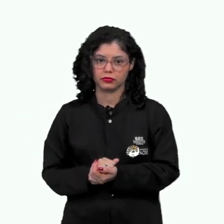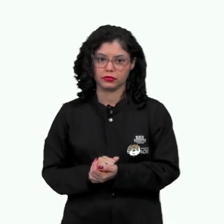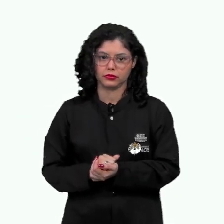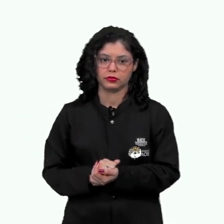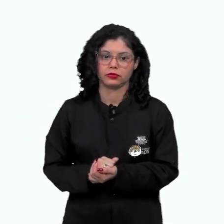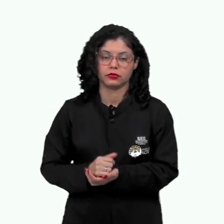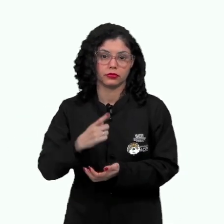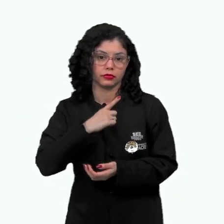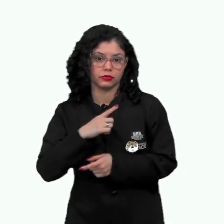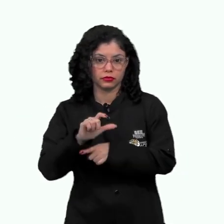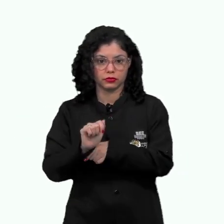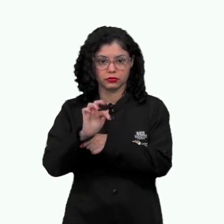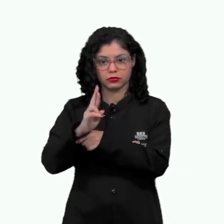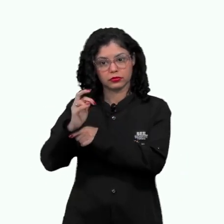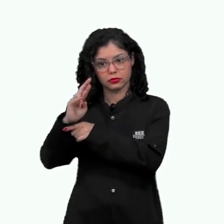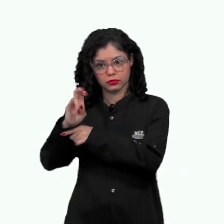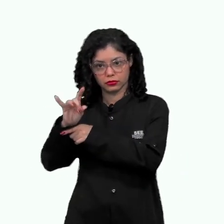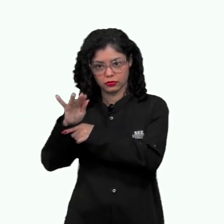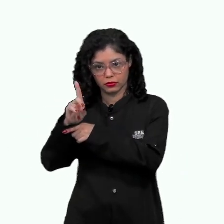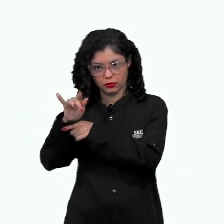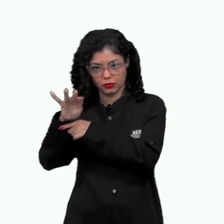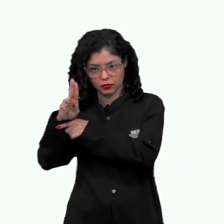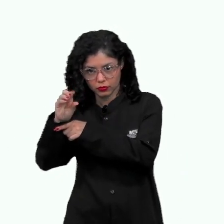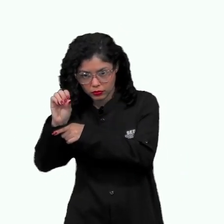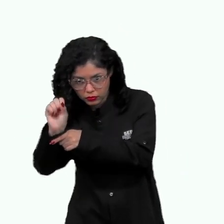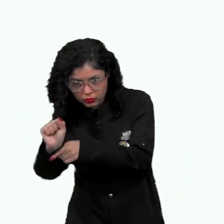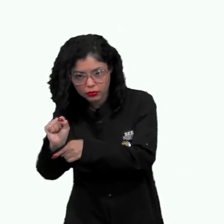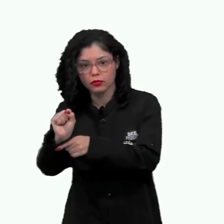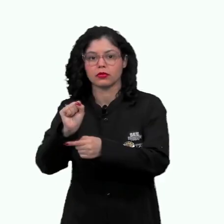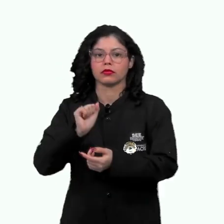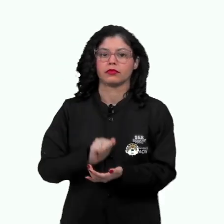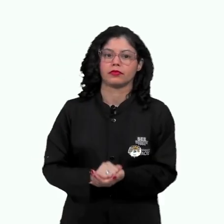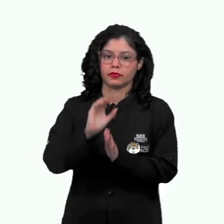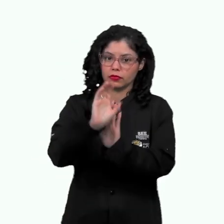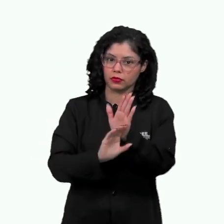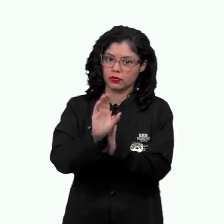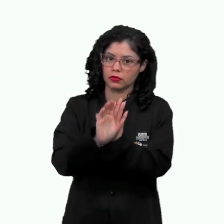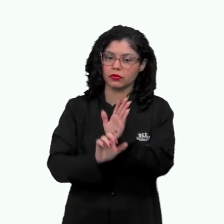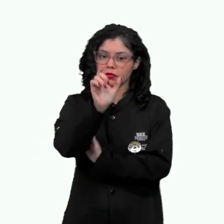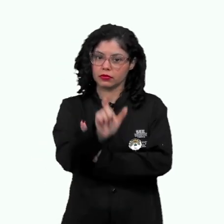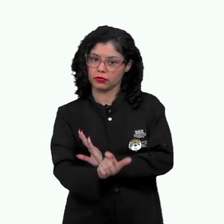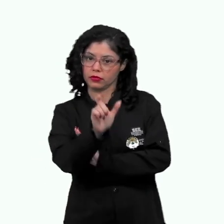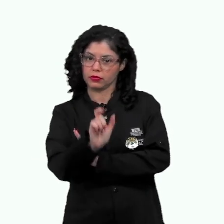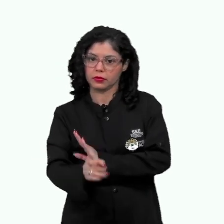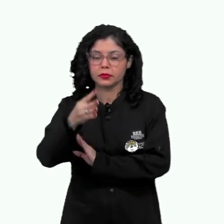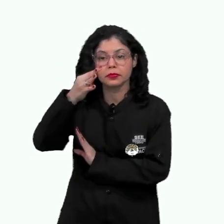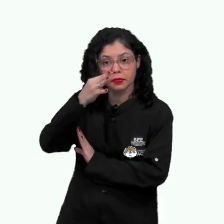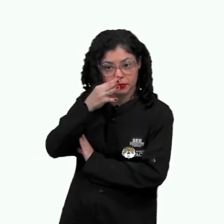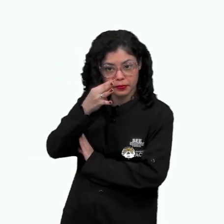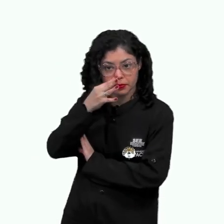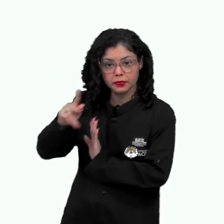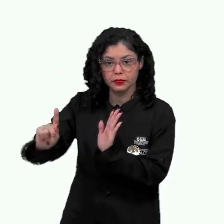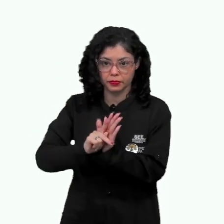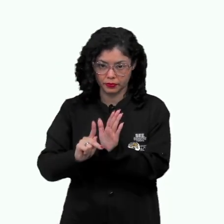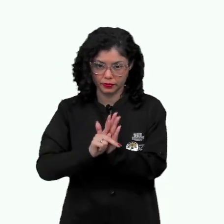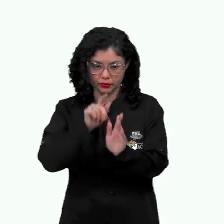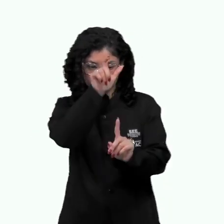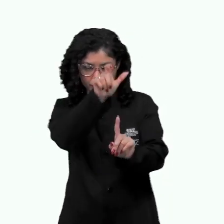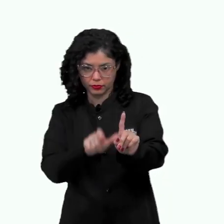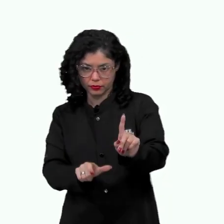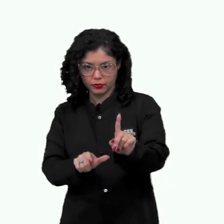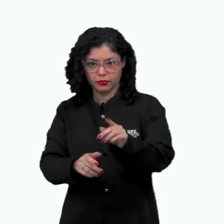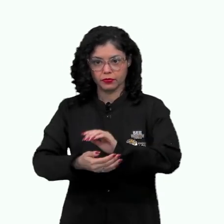compartilhamentos, e nós temos também os chamados algoritmos, que é um conteúdo personalizado